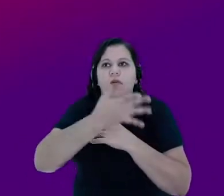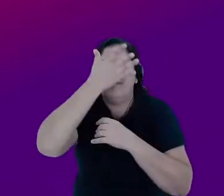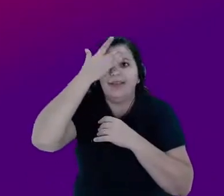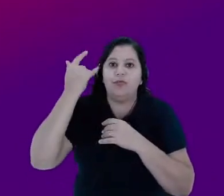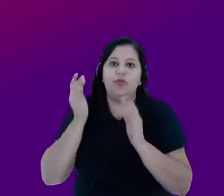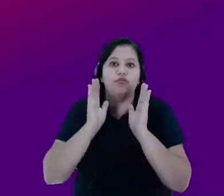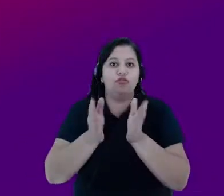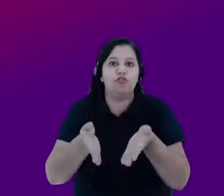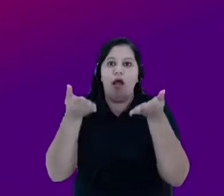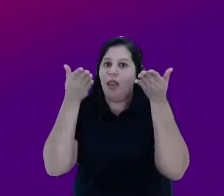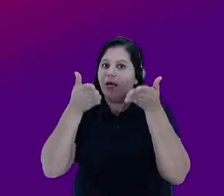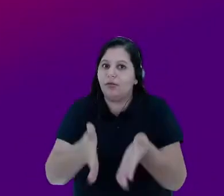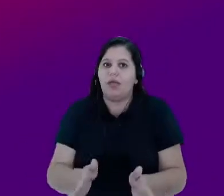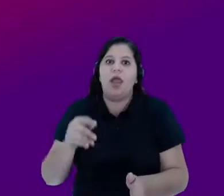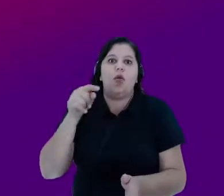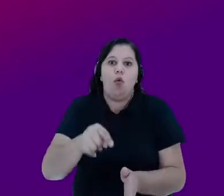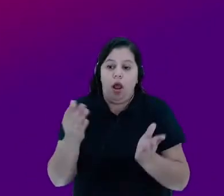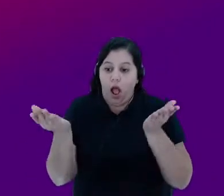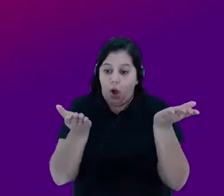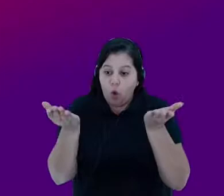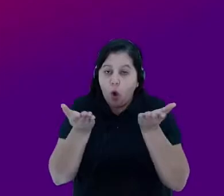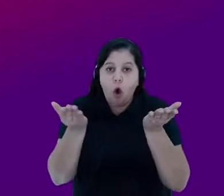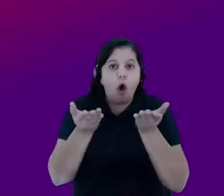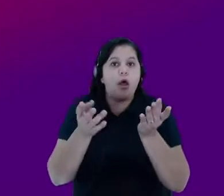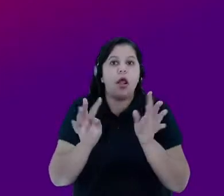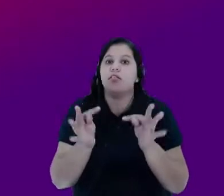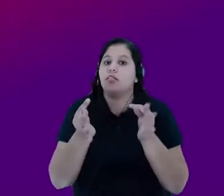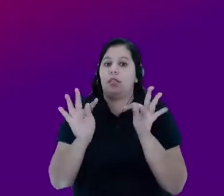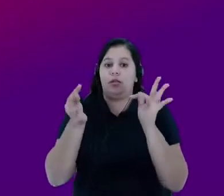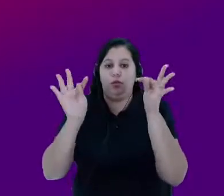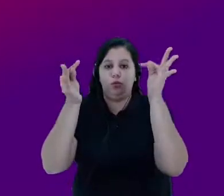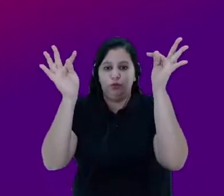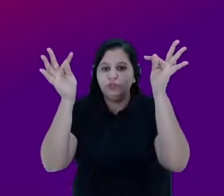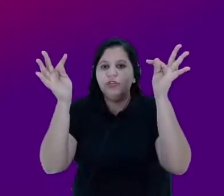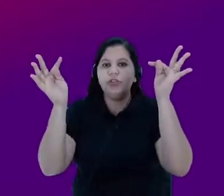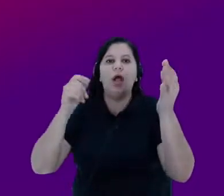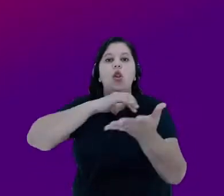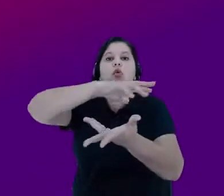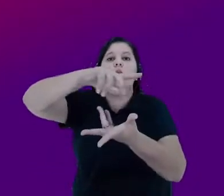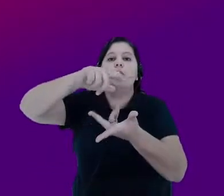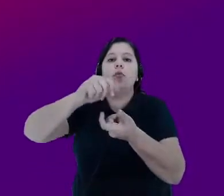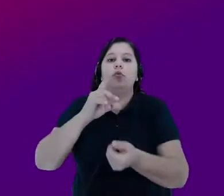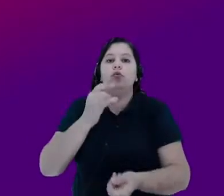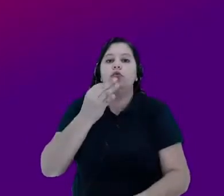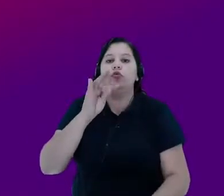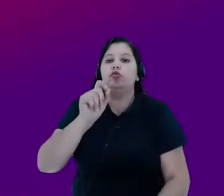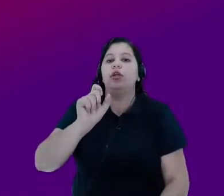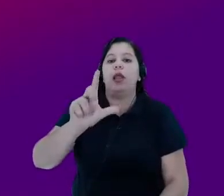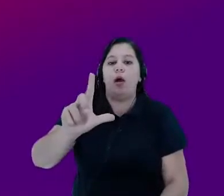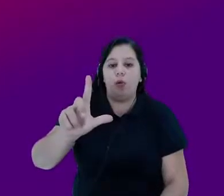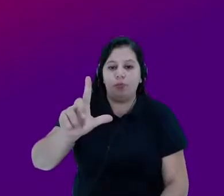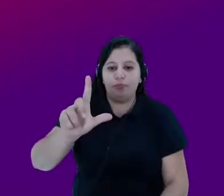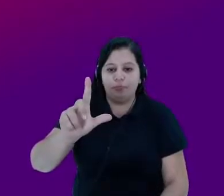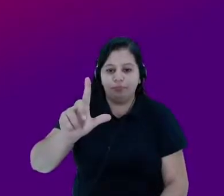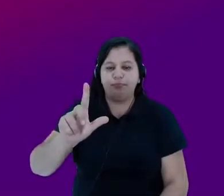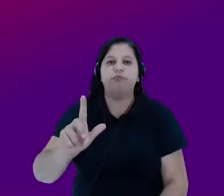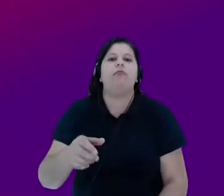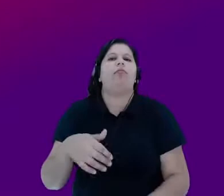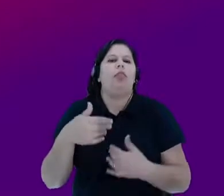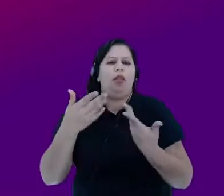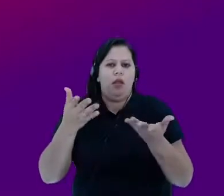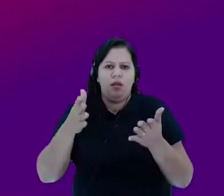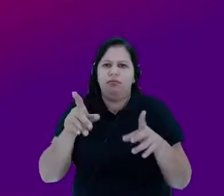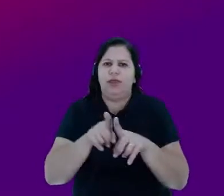no mundo já completamente digital, né? Muitas vezes influenciados pelas